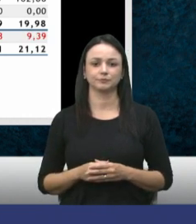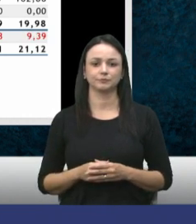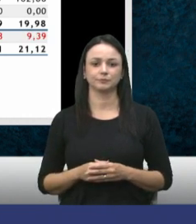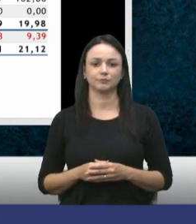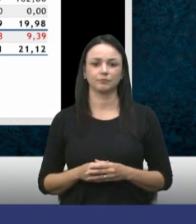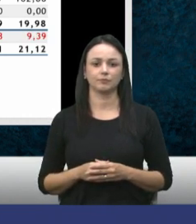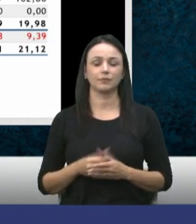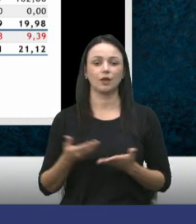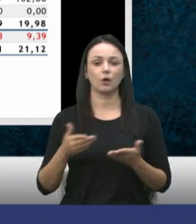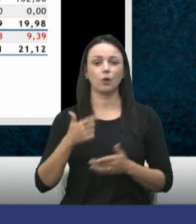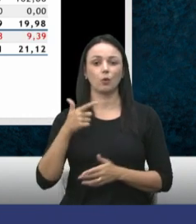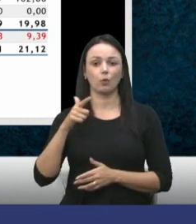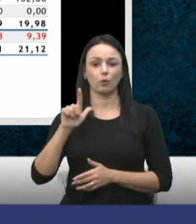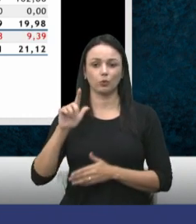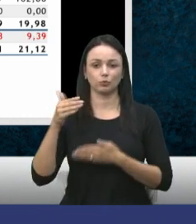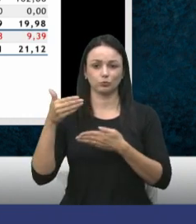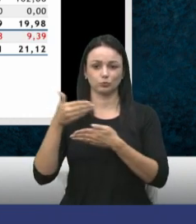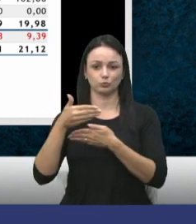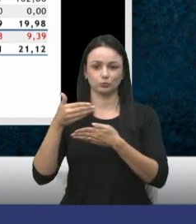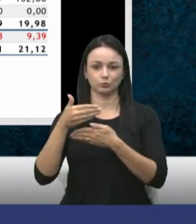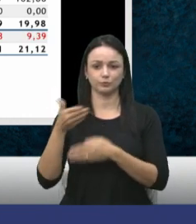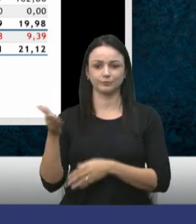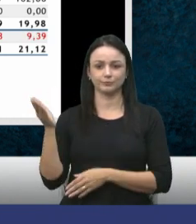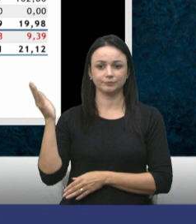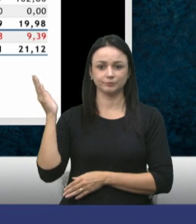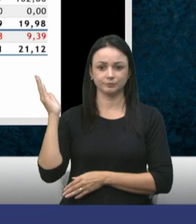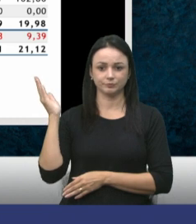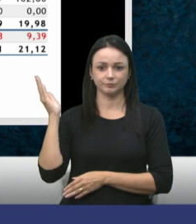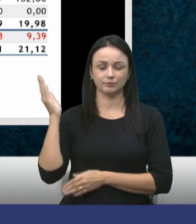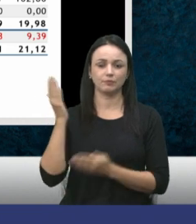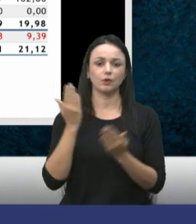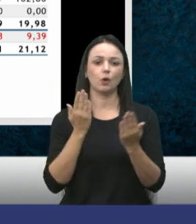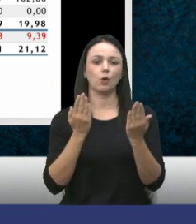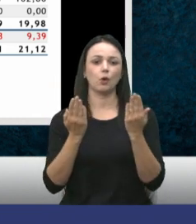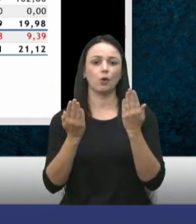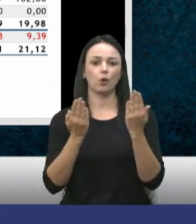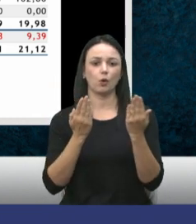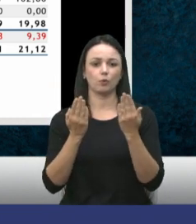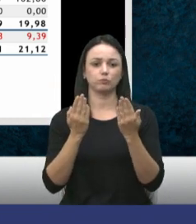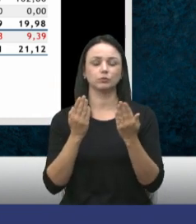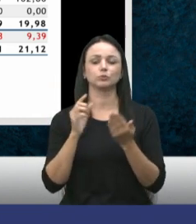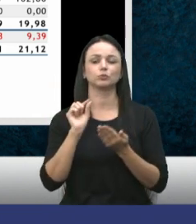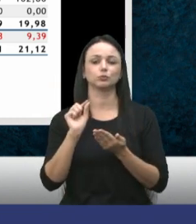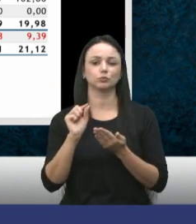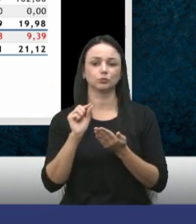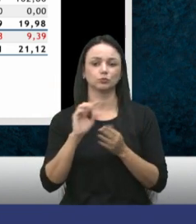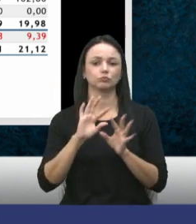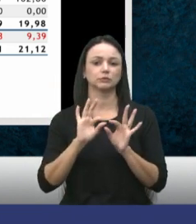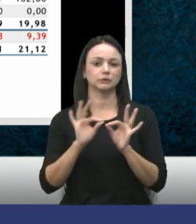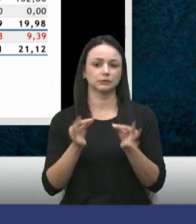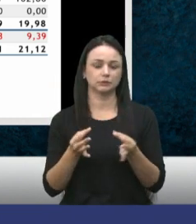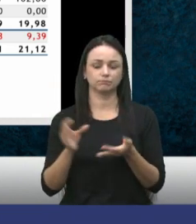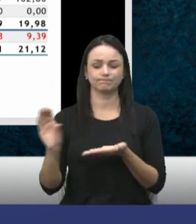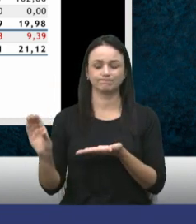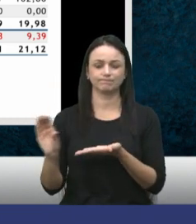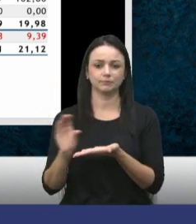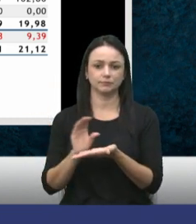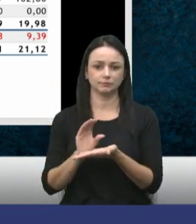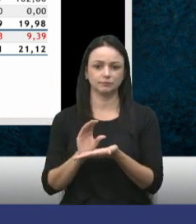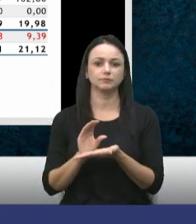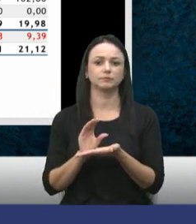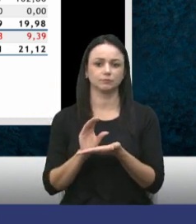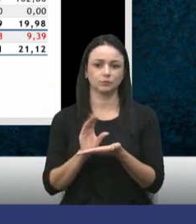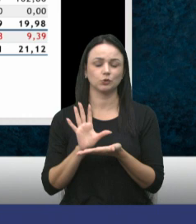Neste próximo quadro, nós temos um comparativo sintético da receita, também de forma